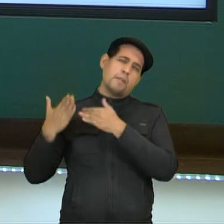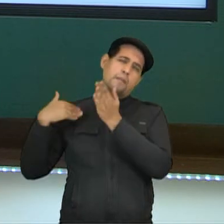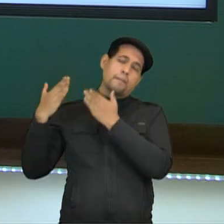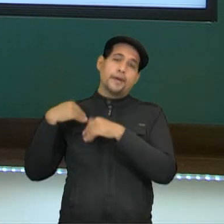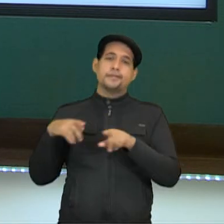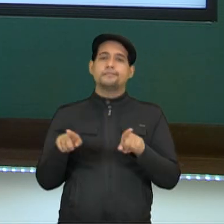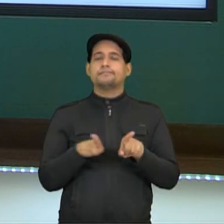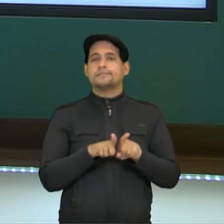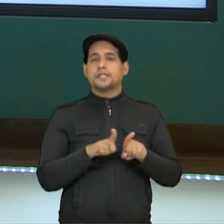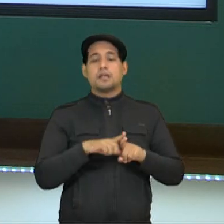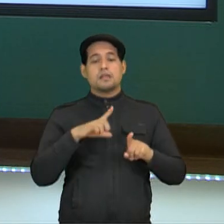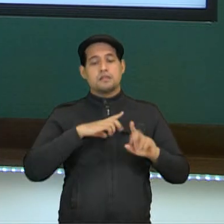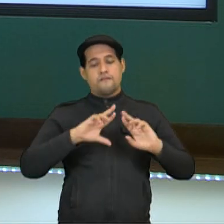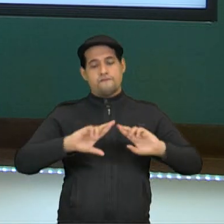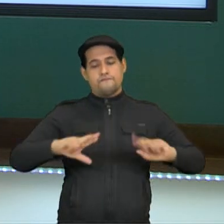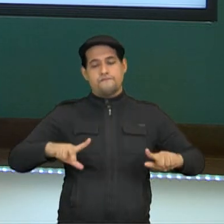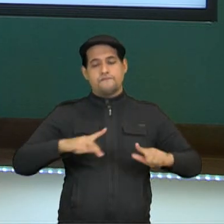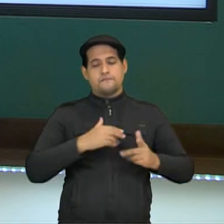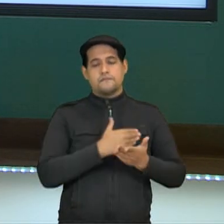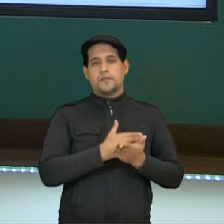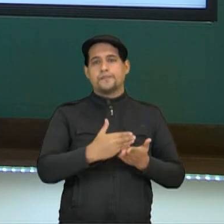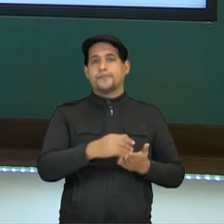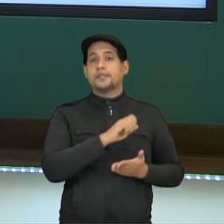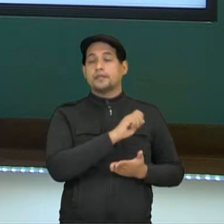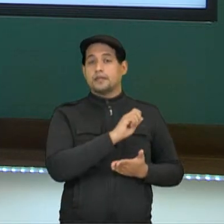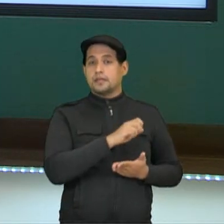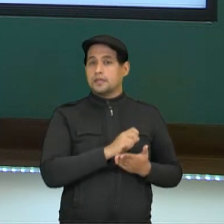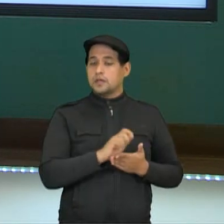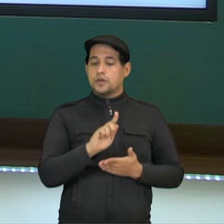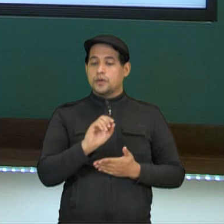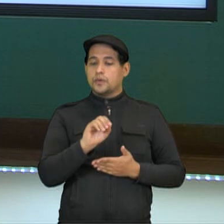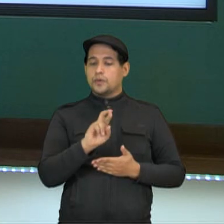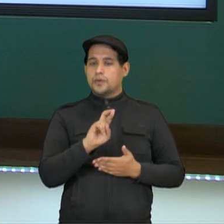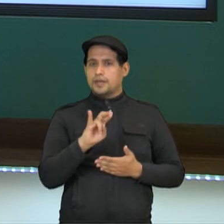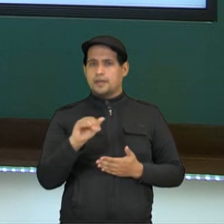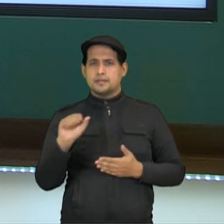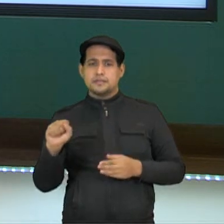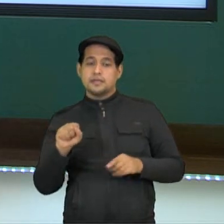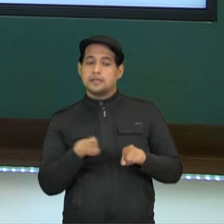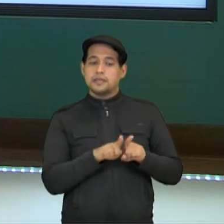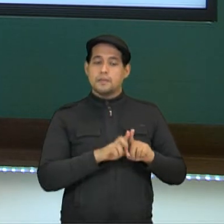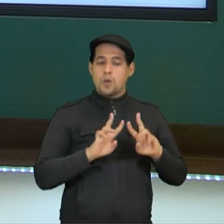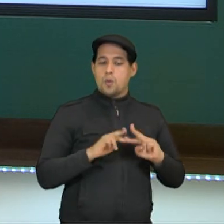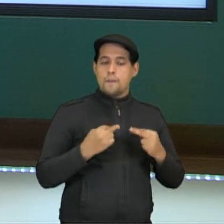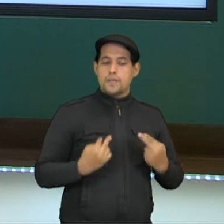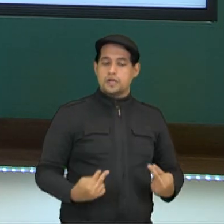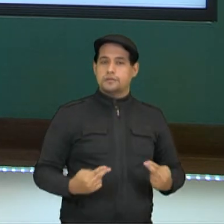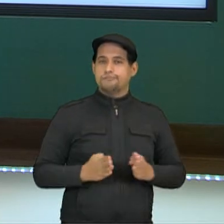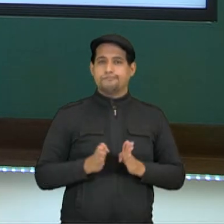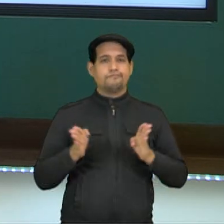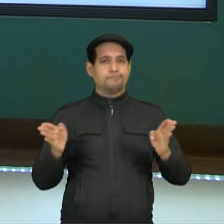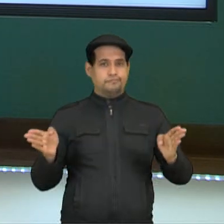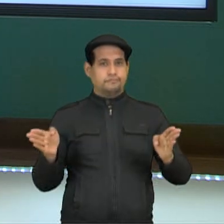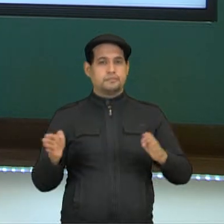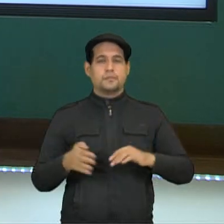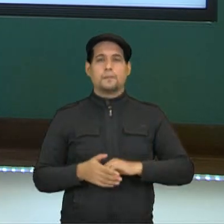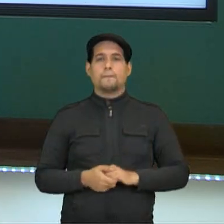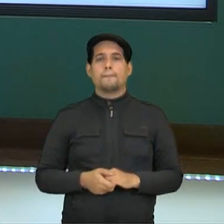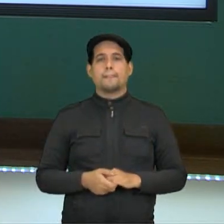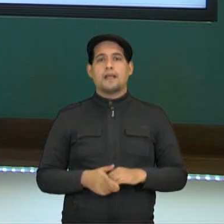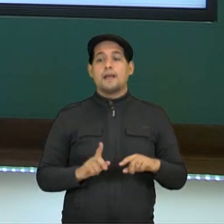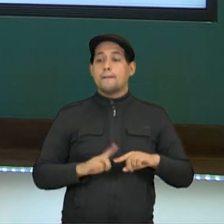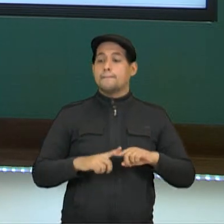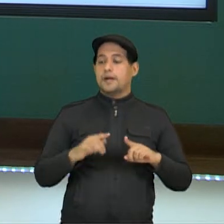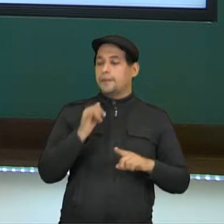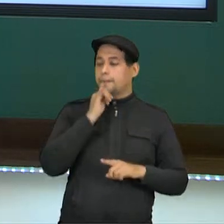atrás, ele divergiu, dando origem então à linhagem de gorilas e à linhagem dos humanos. Então,